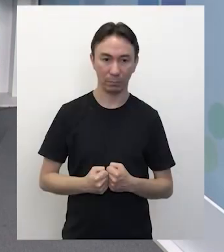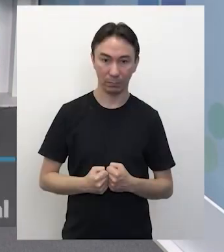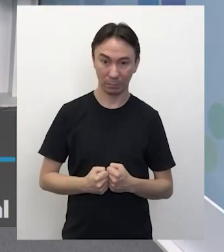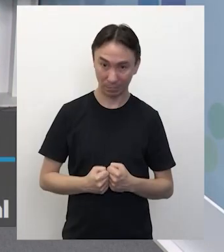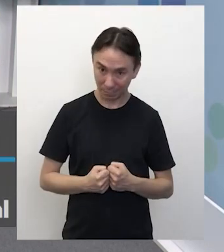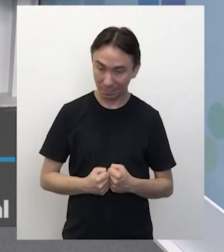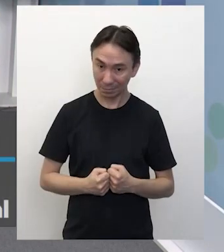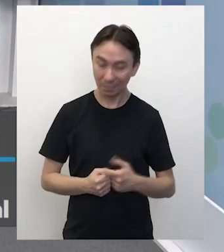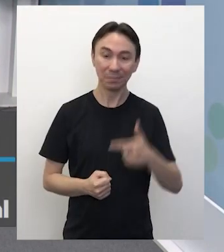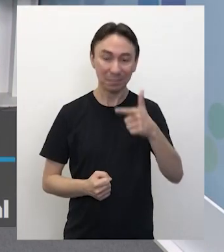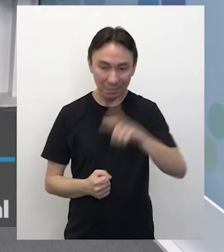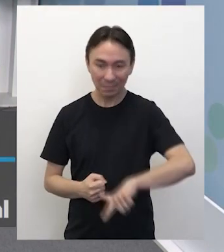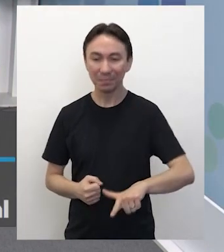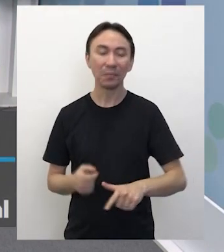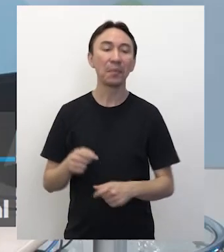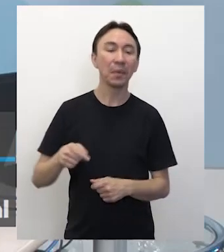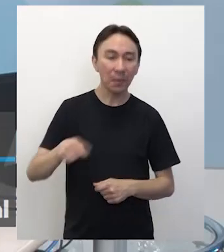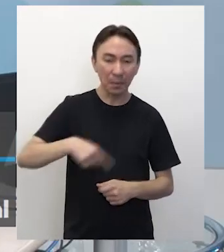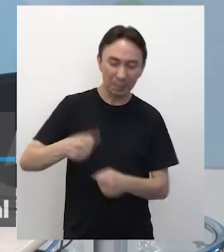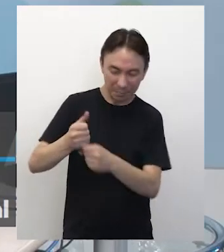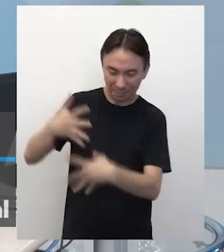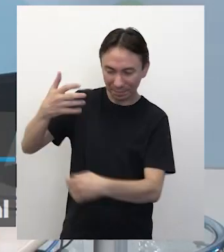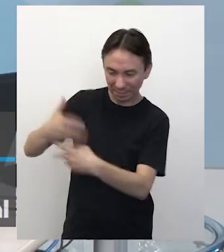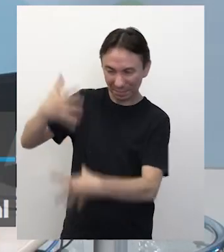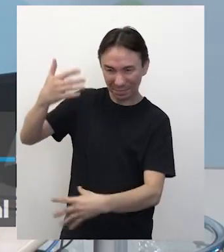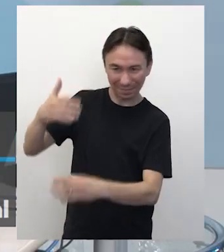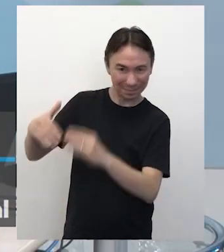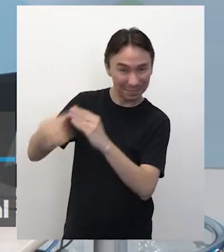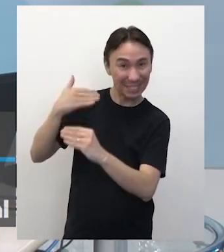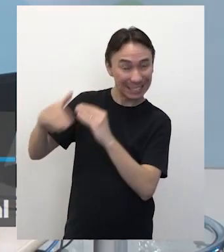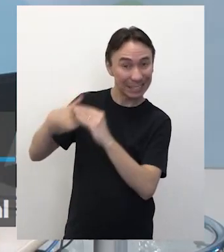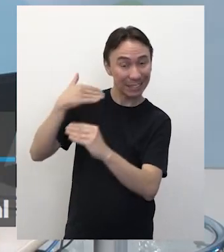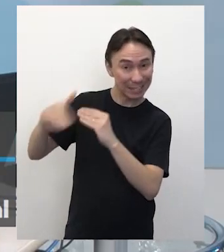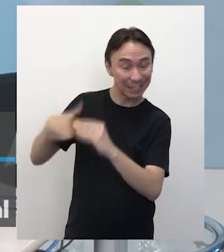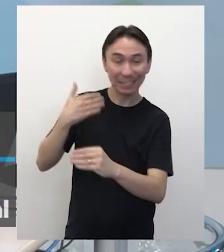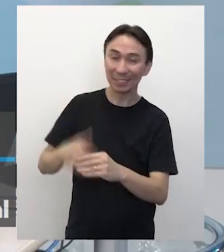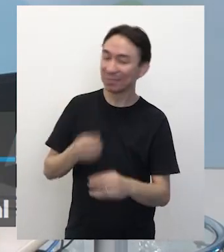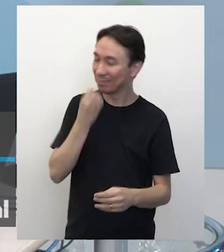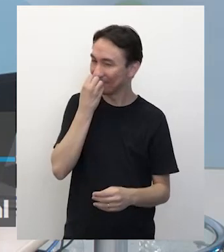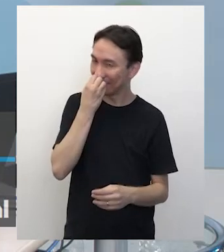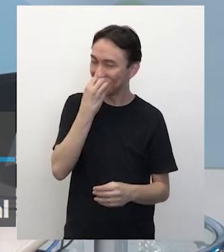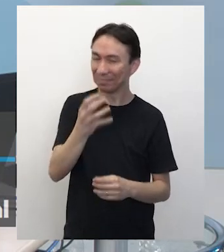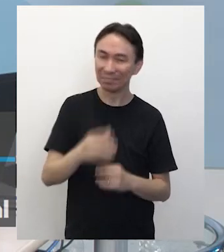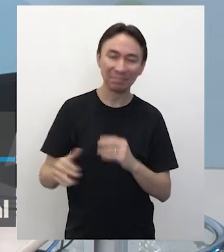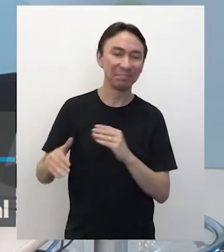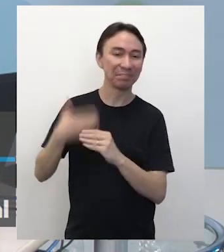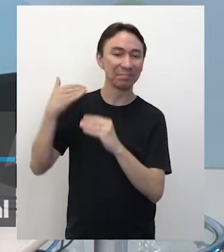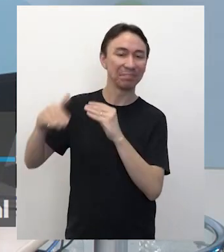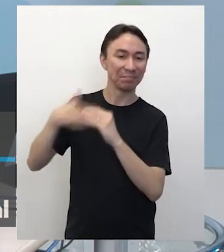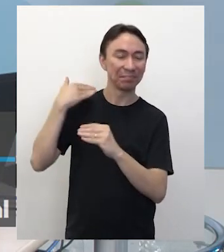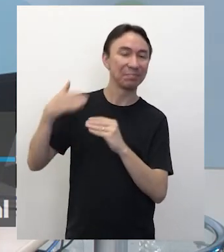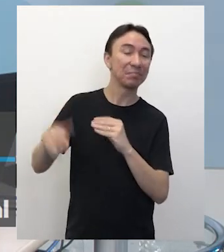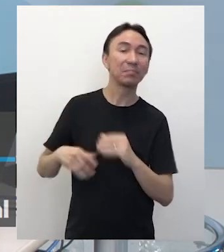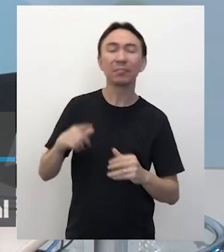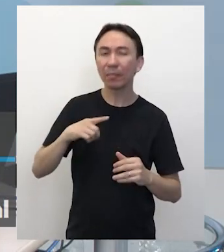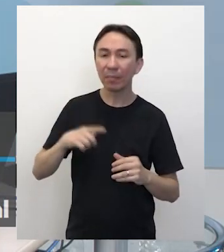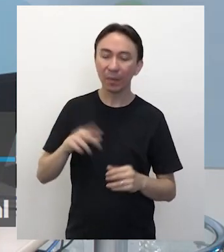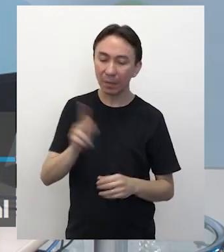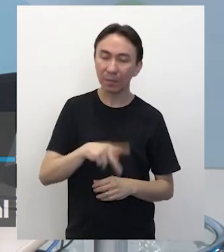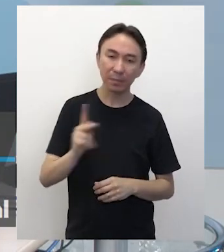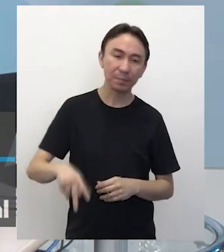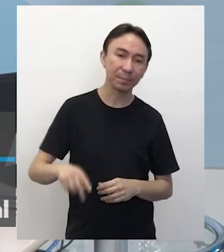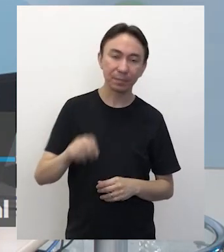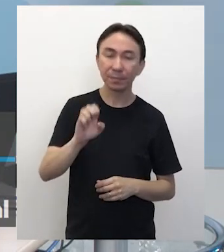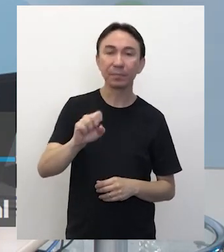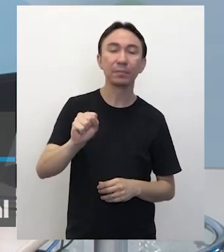Então, mais uma vez, estamos aqui com o nosso chat cheio de boas mensagens e boas vibrações. Então, nós temos aqui, o professor